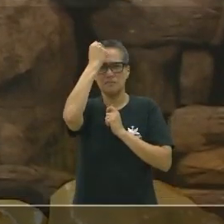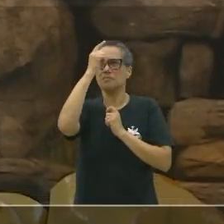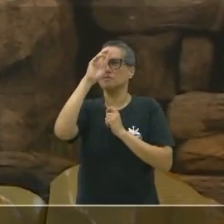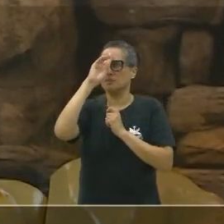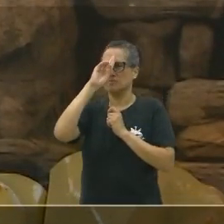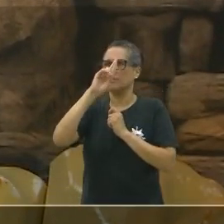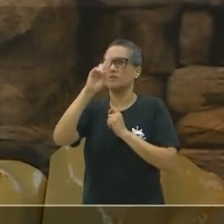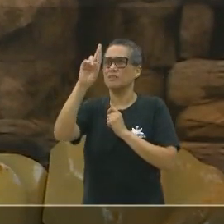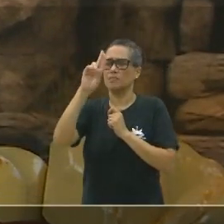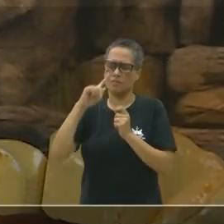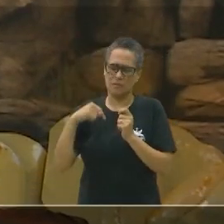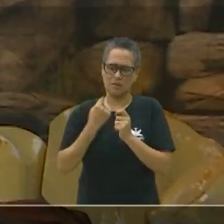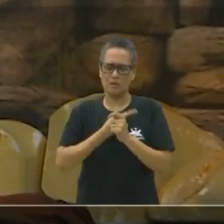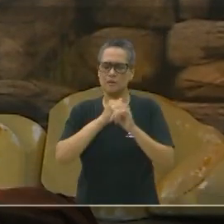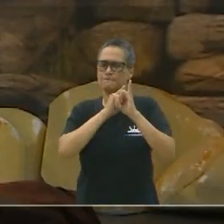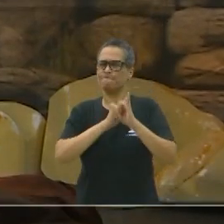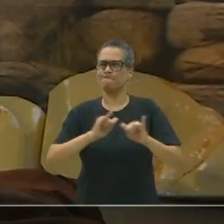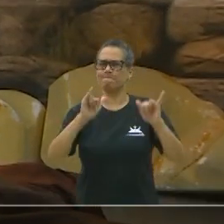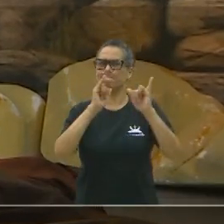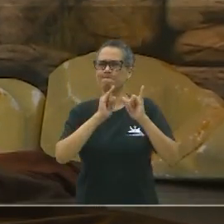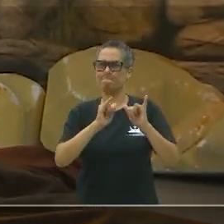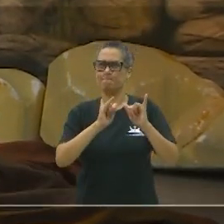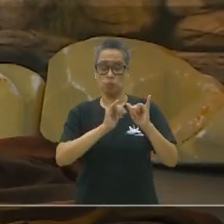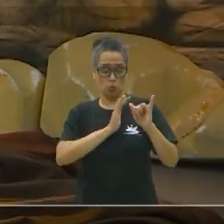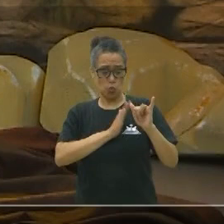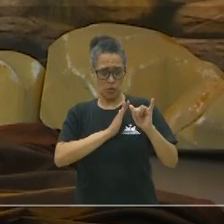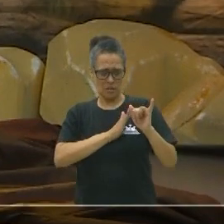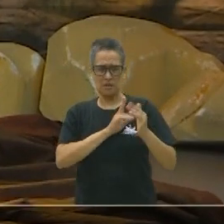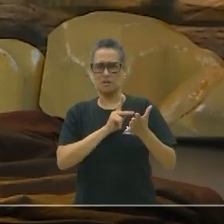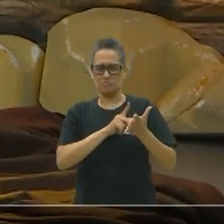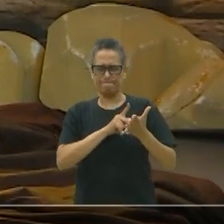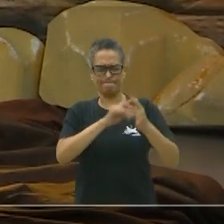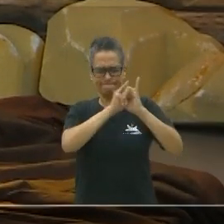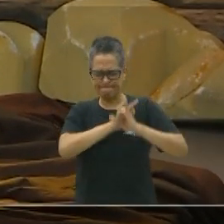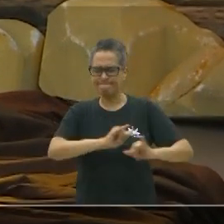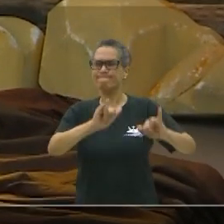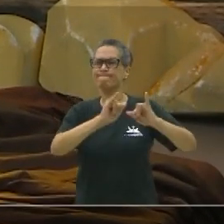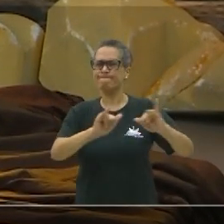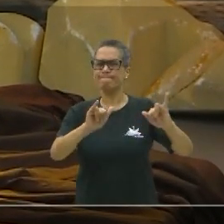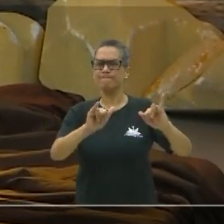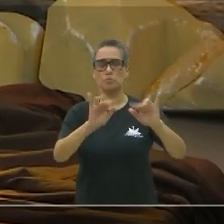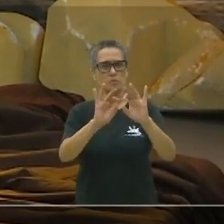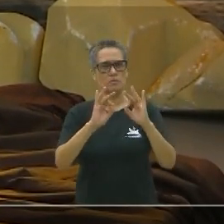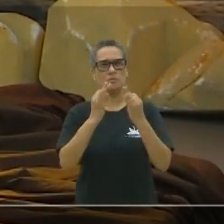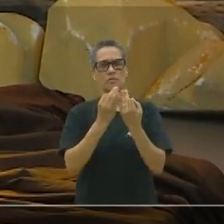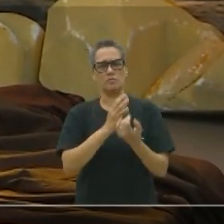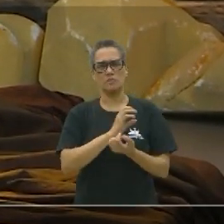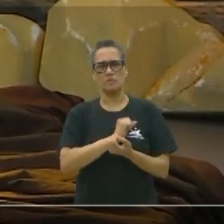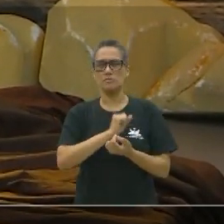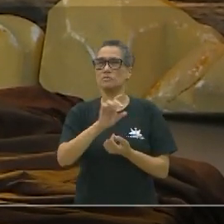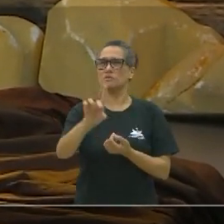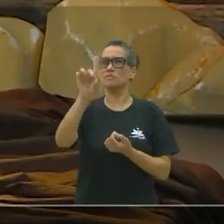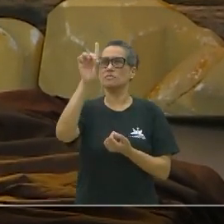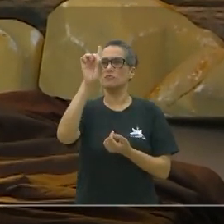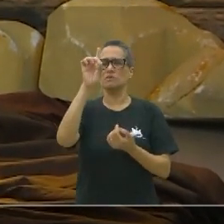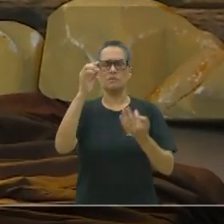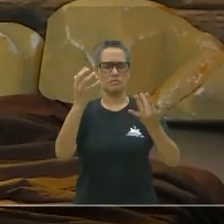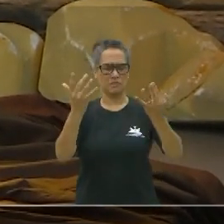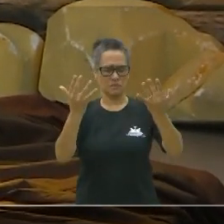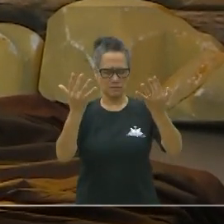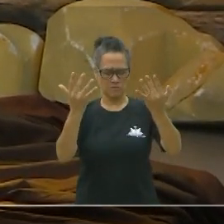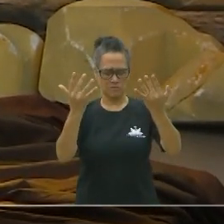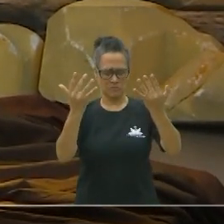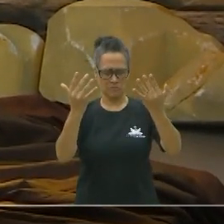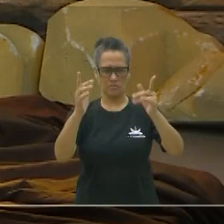Senhor, nós proclamamos do fundo do nosso coração. Família amada de Deus, erga seus braços, tocando